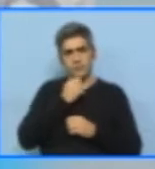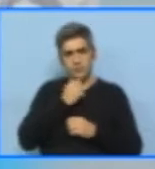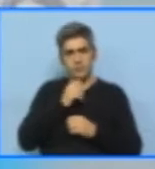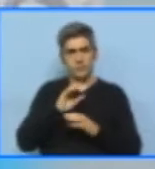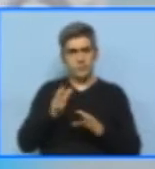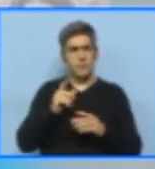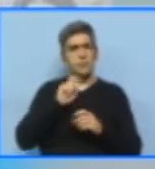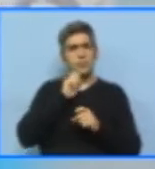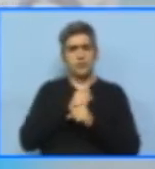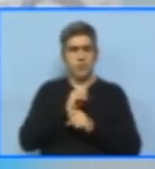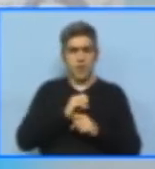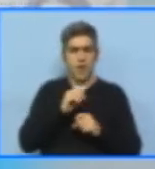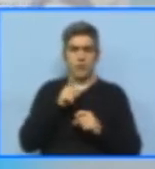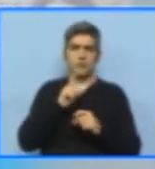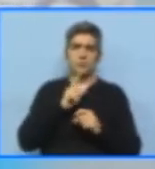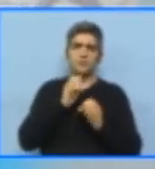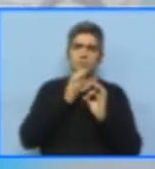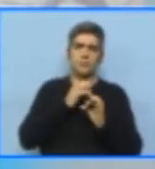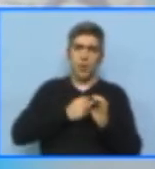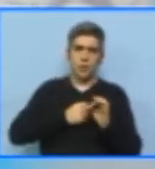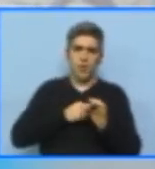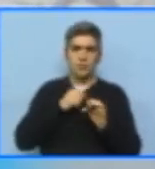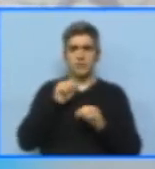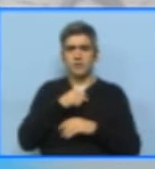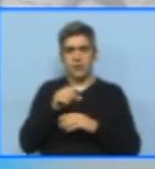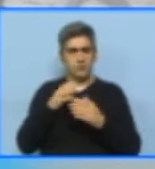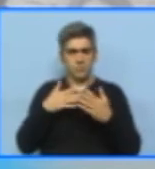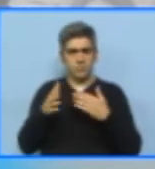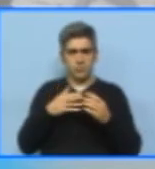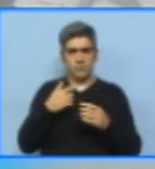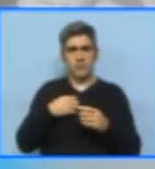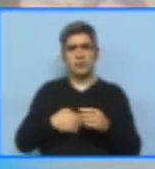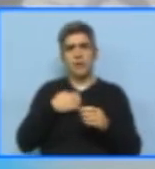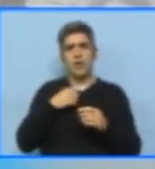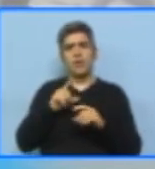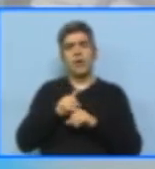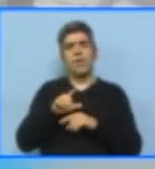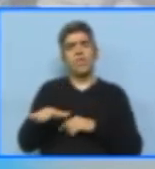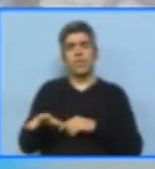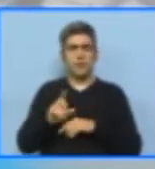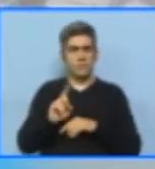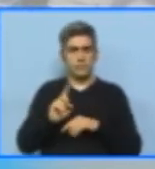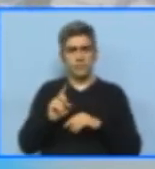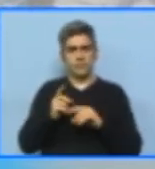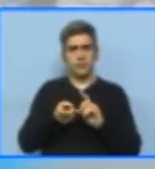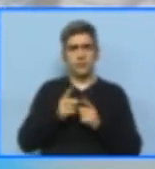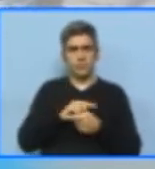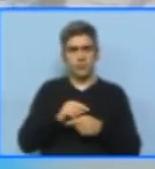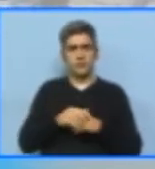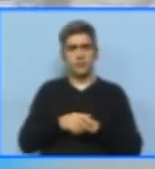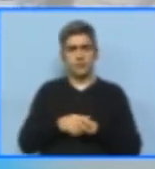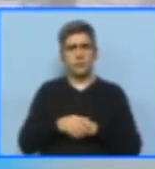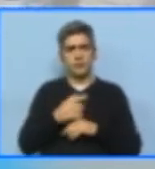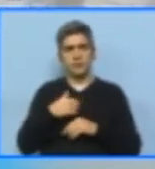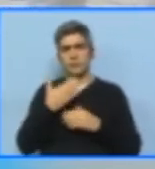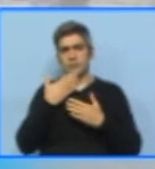uma exigência, não tem sido uma exigência, e não nos sentimos menorizados por causa disso. Pelo contrário, o que